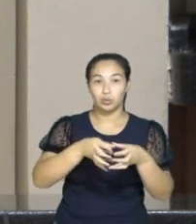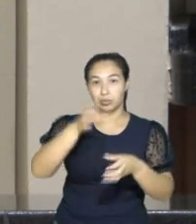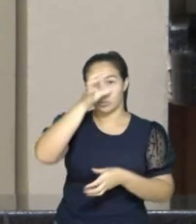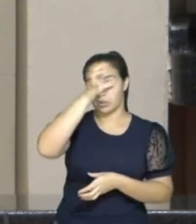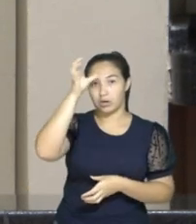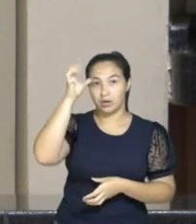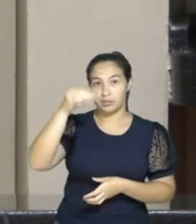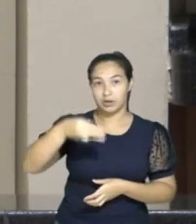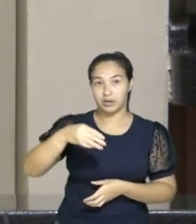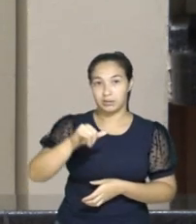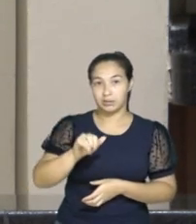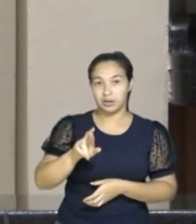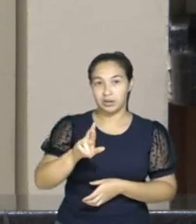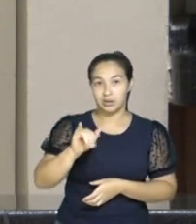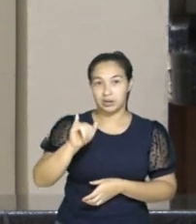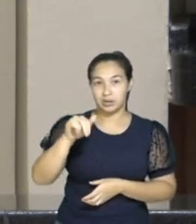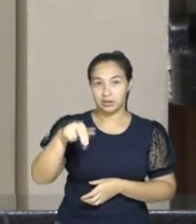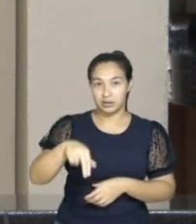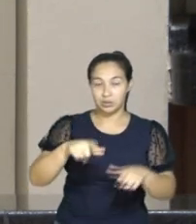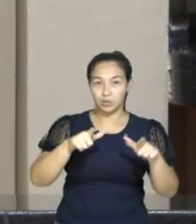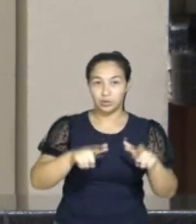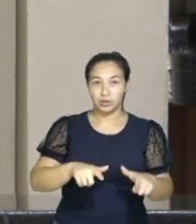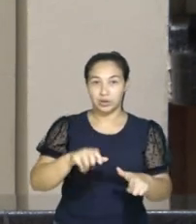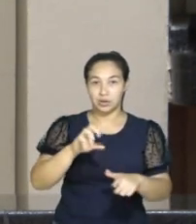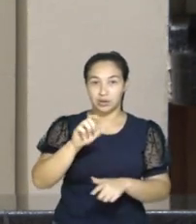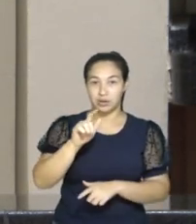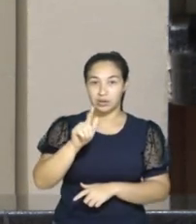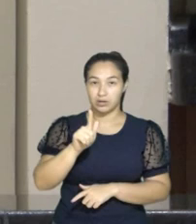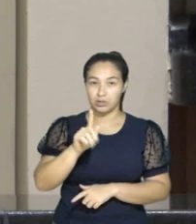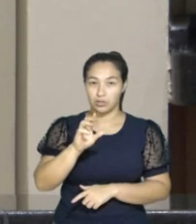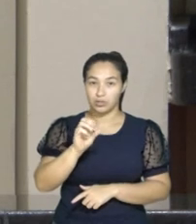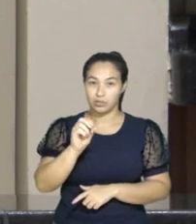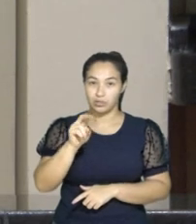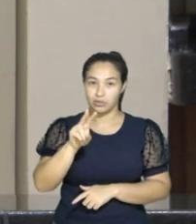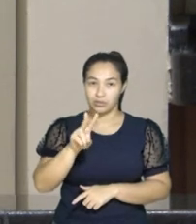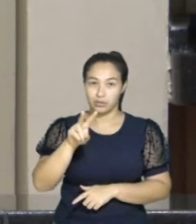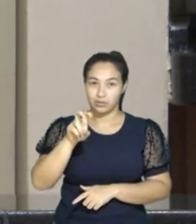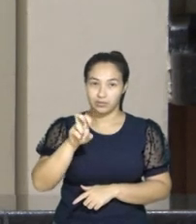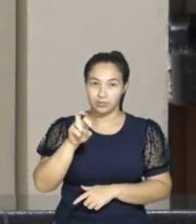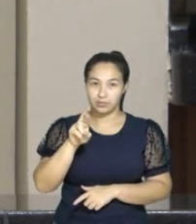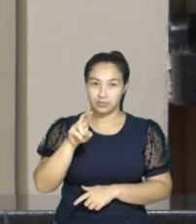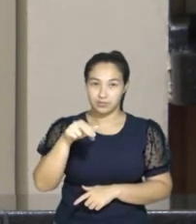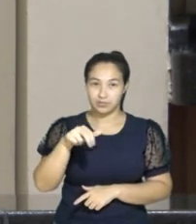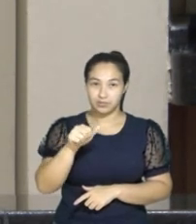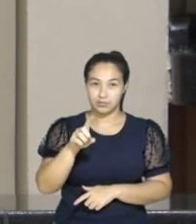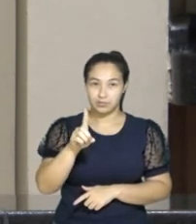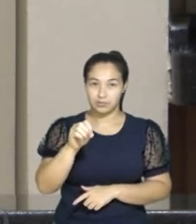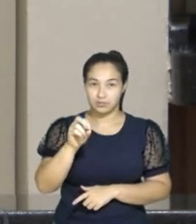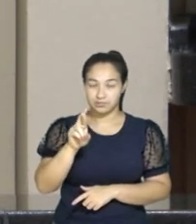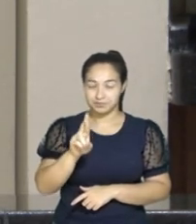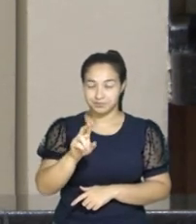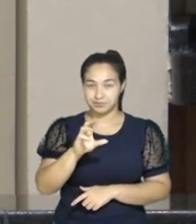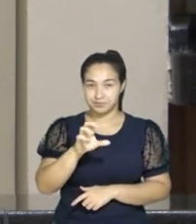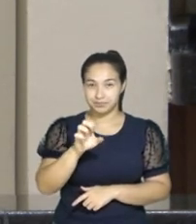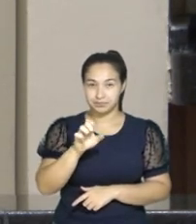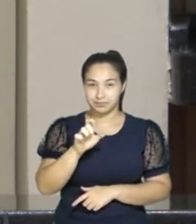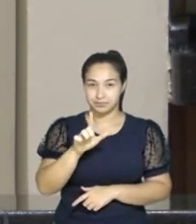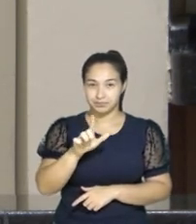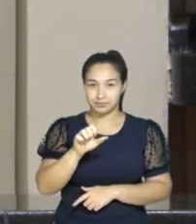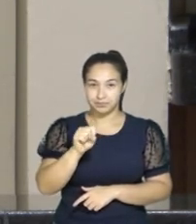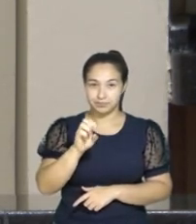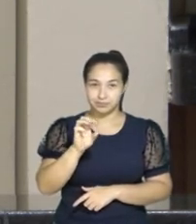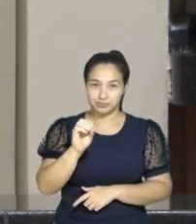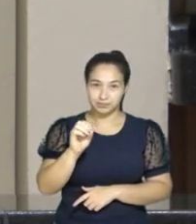Celso Ramos que tem como acompanhante a sua Responsável a Márcia